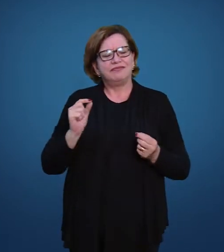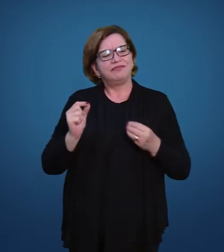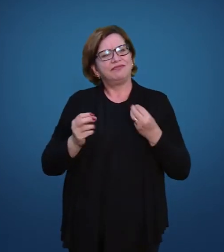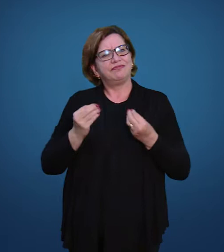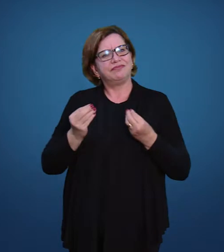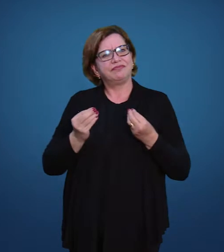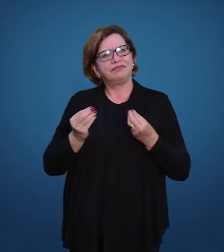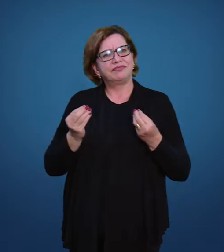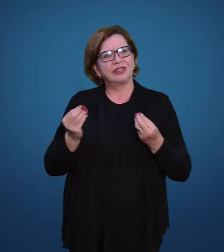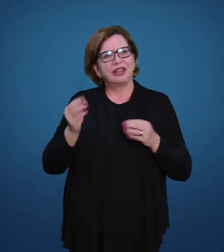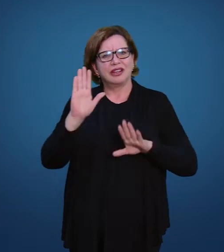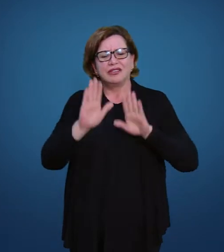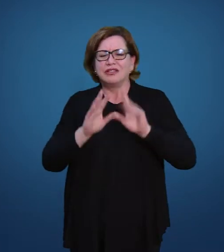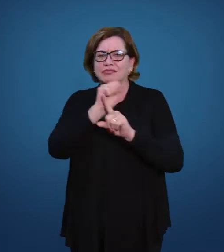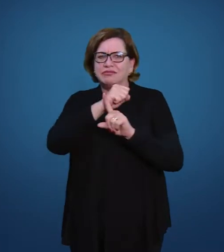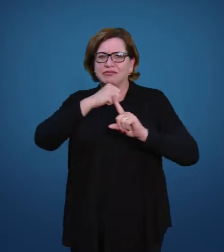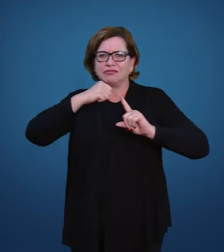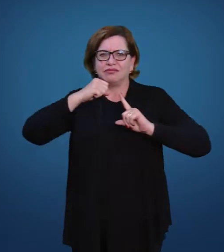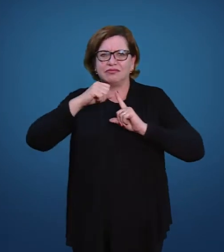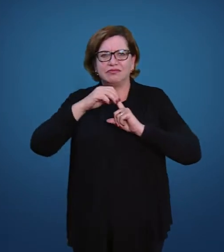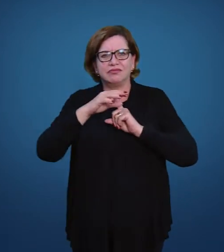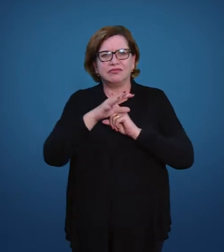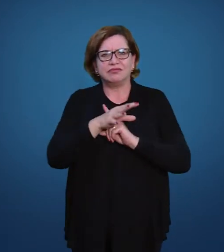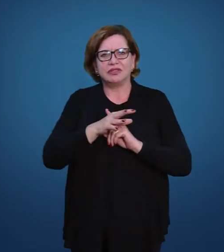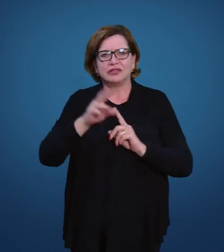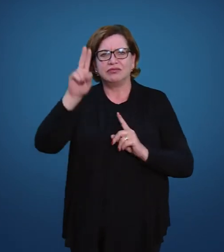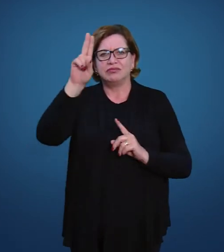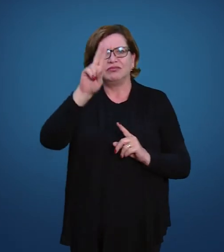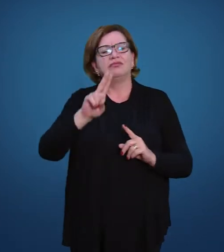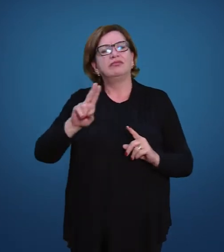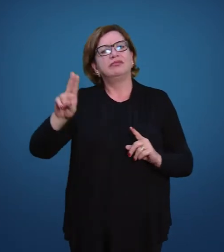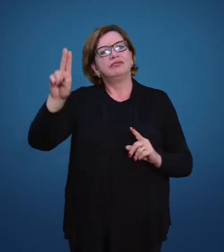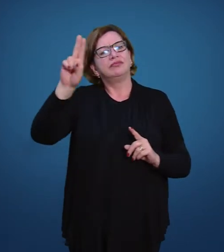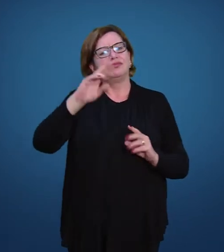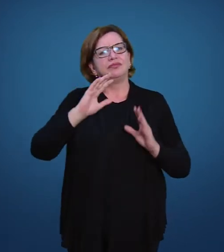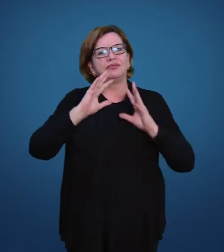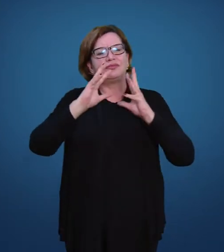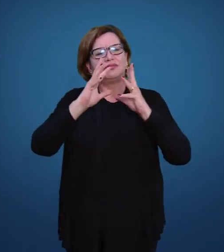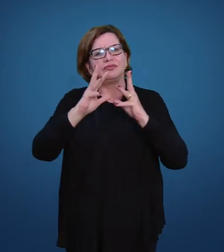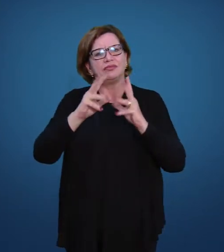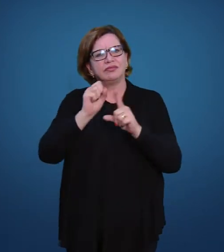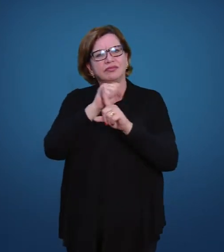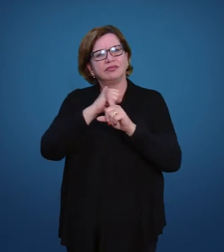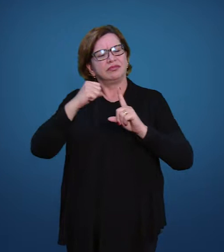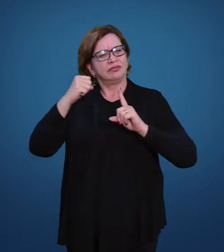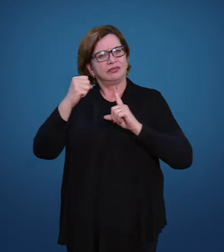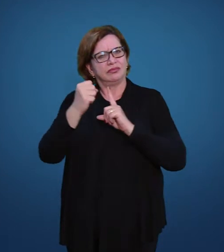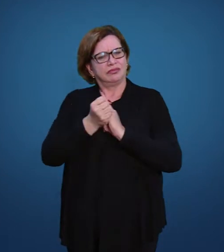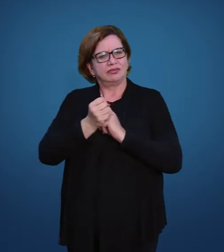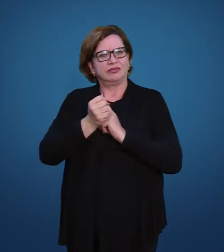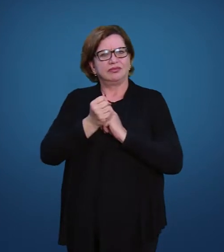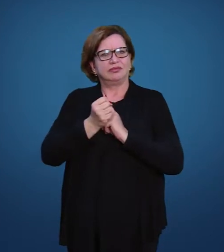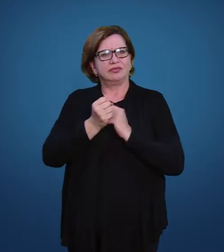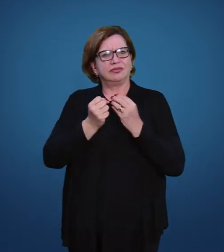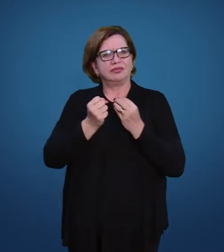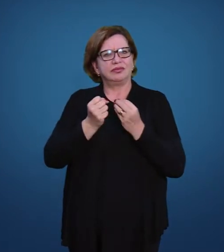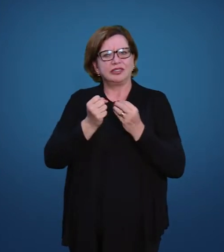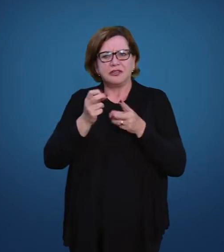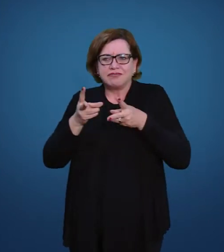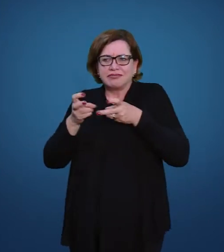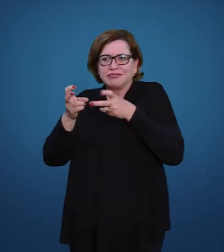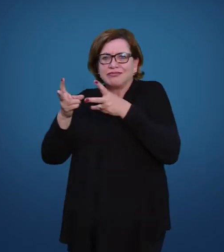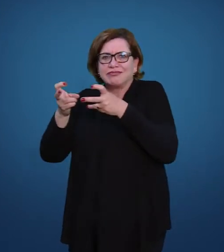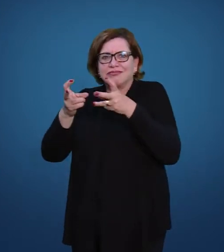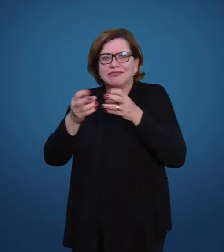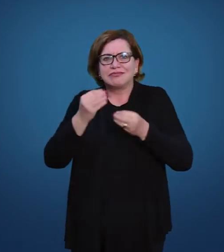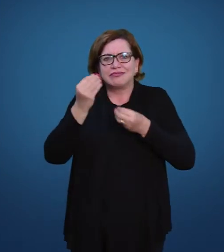que uma sociedade usa, né? Tudo aquilo de que a sociedade lança mão para que as